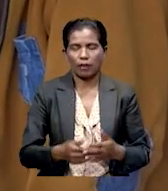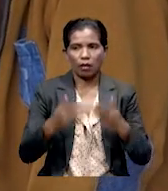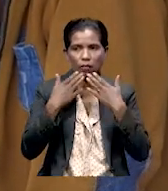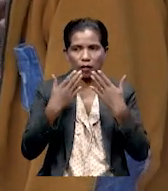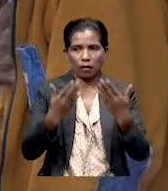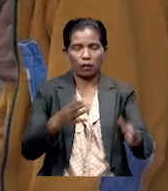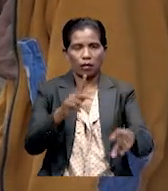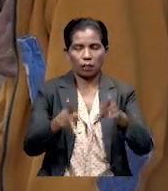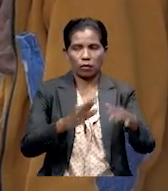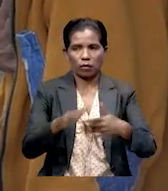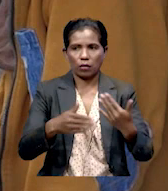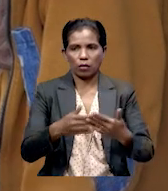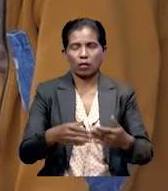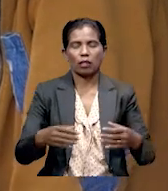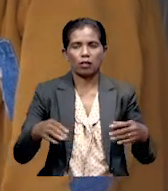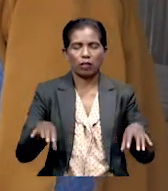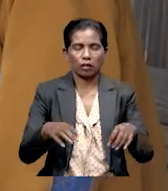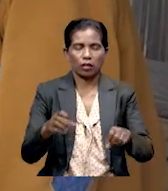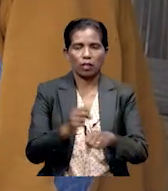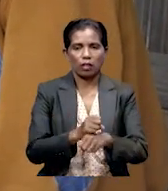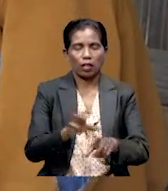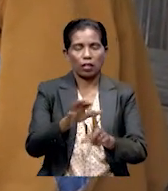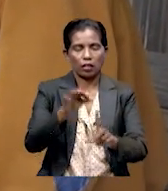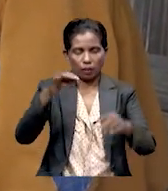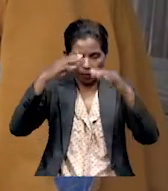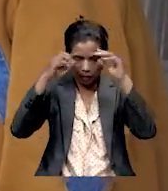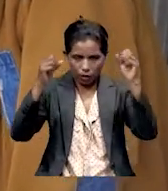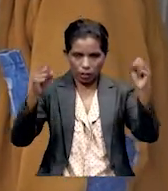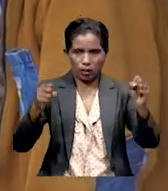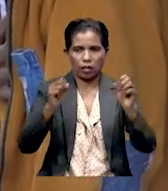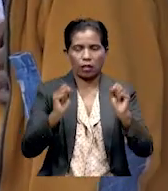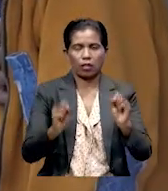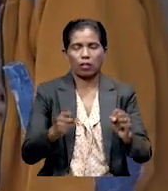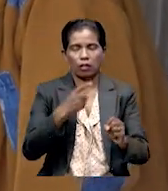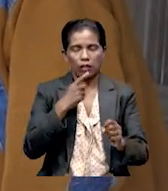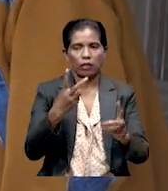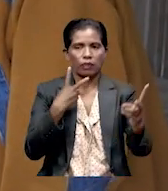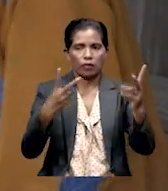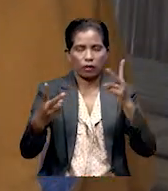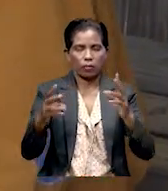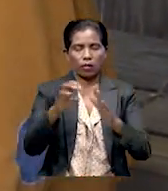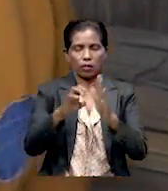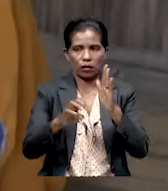ba comunidade Sira tamba esforço e eleição presidencial. Bibang Nemos Calvo Adi visita ba nia